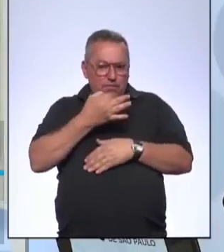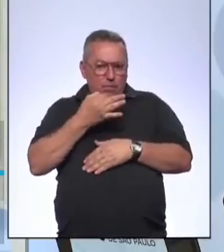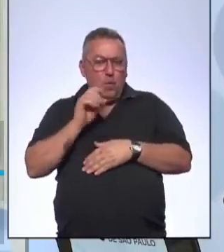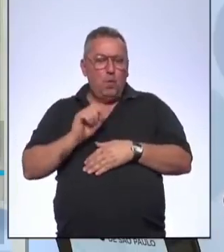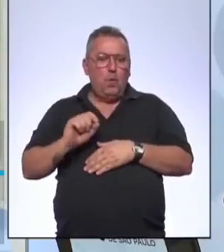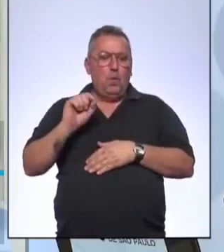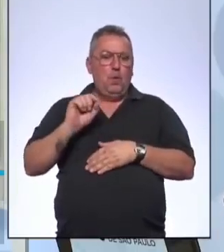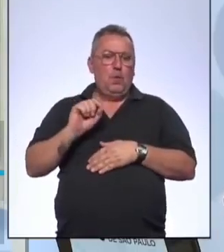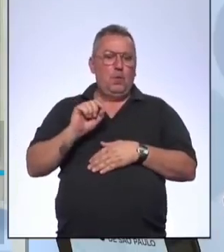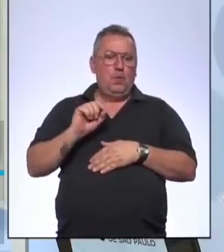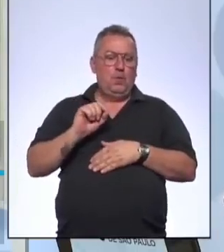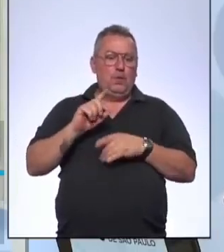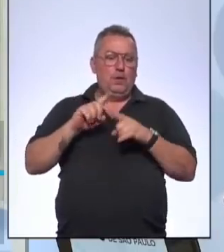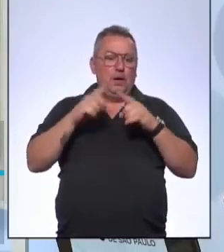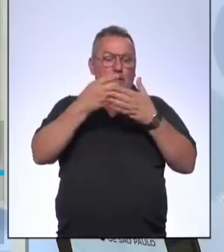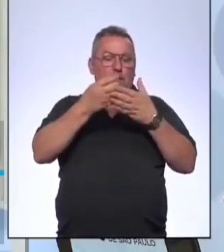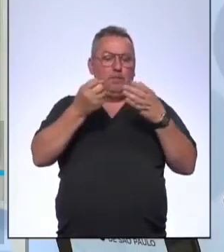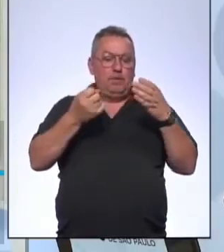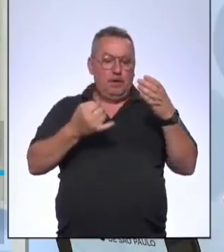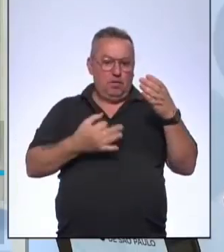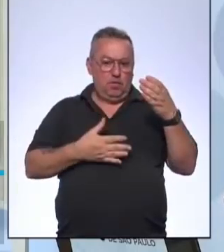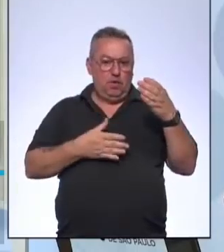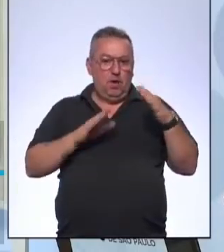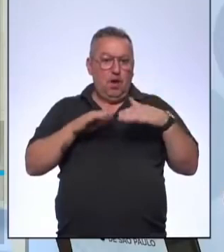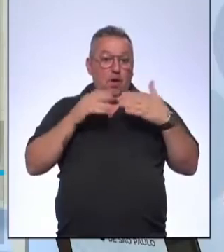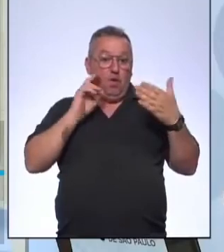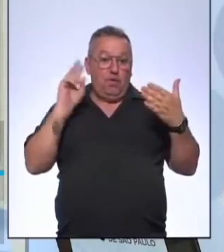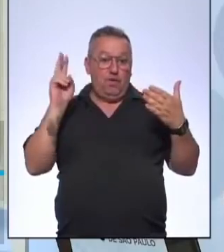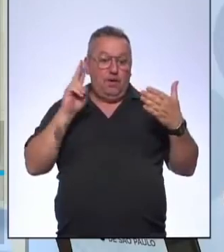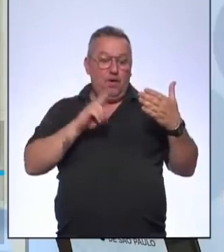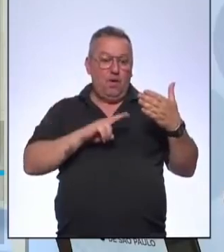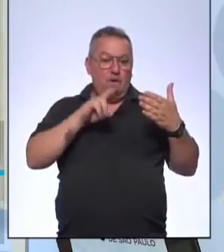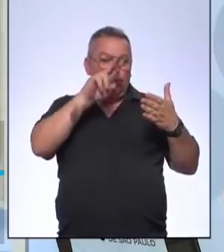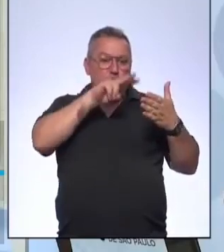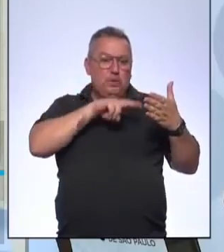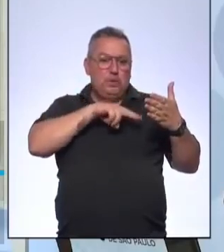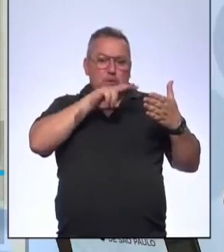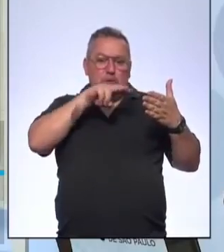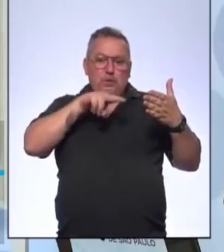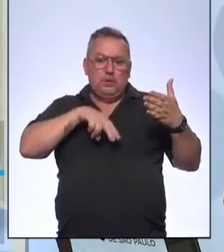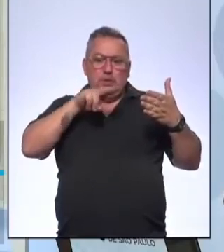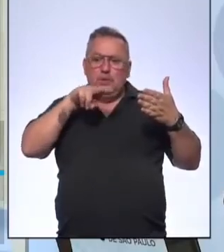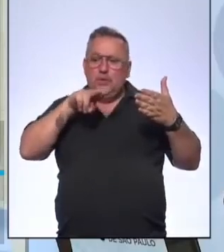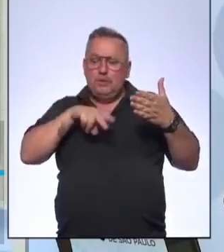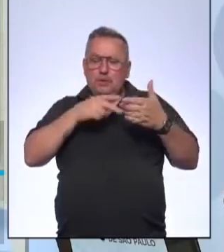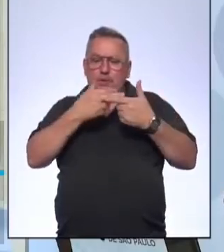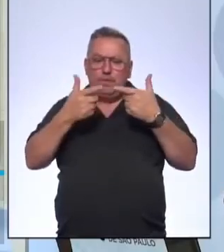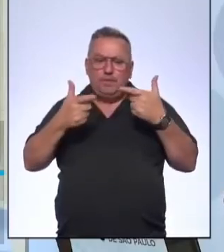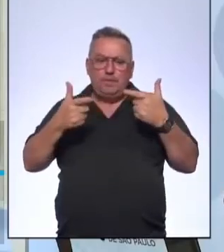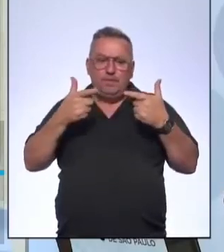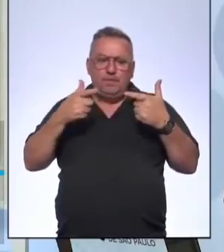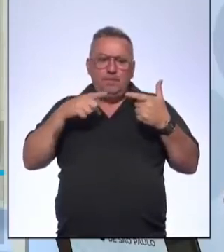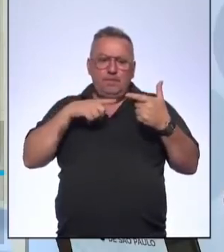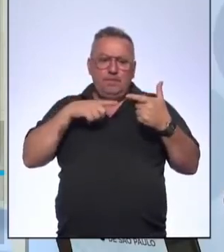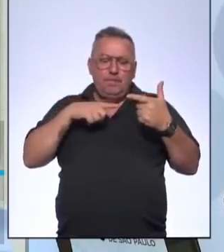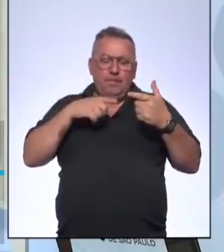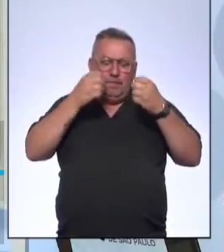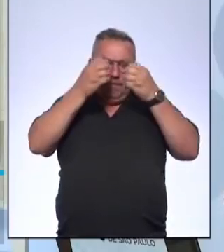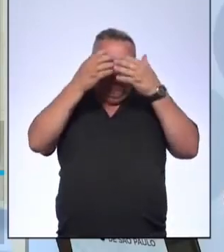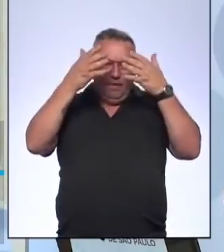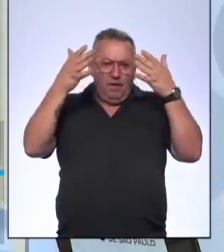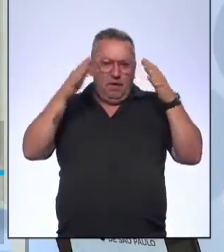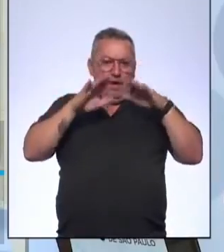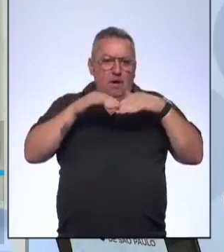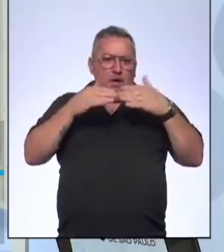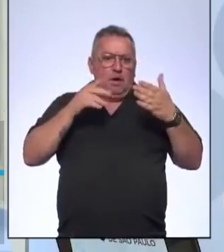a questão das definições. Então, quando você olha lá no enunciado, observa, algumas coisas vocês têm que deixar claro.